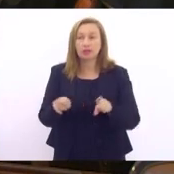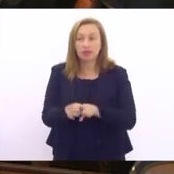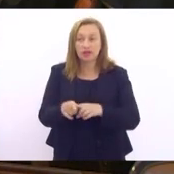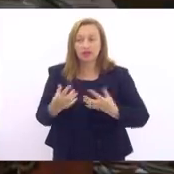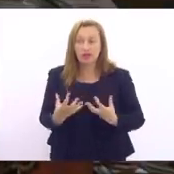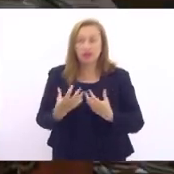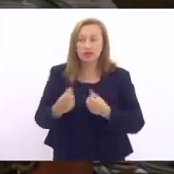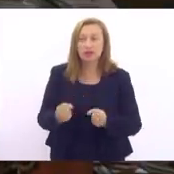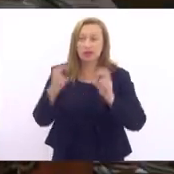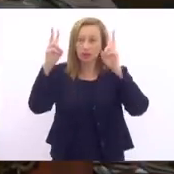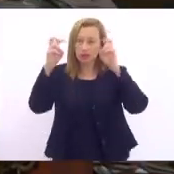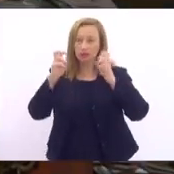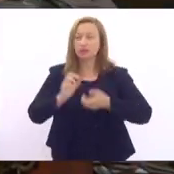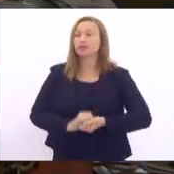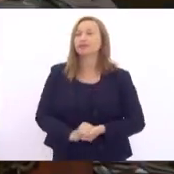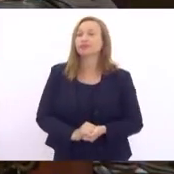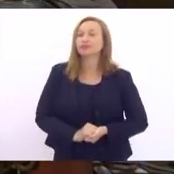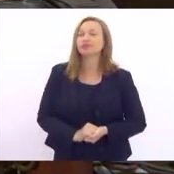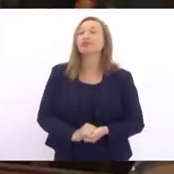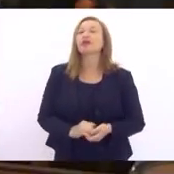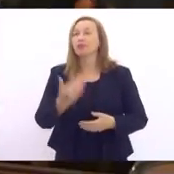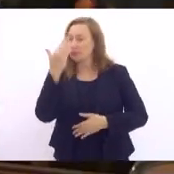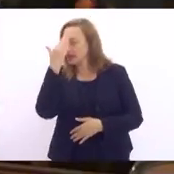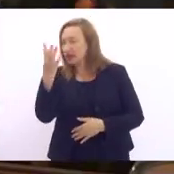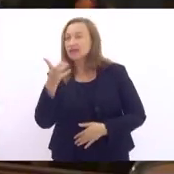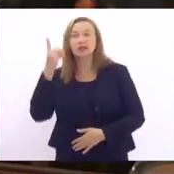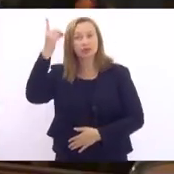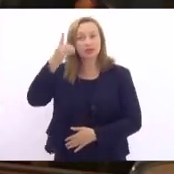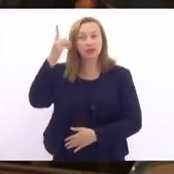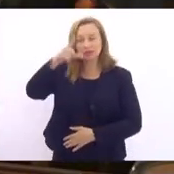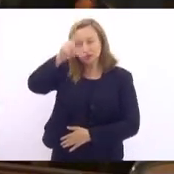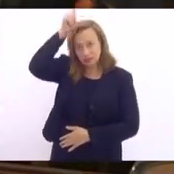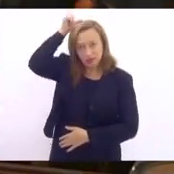Presidente, obrigado, deputado Luiz Paulo. Deputado Dani.